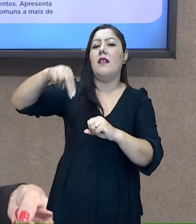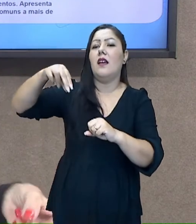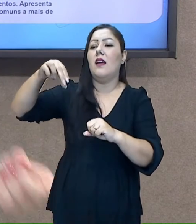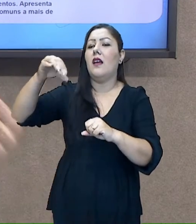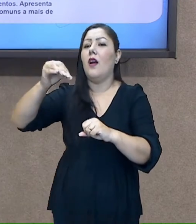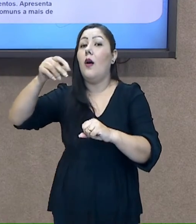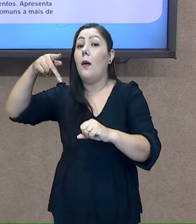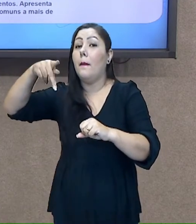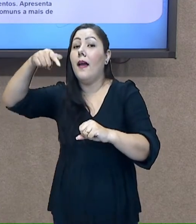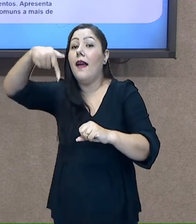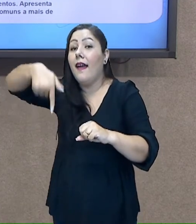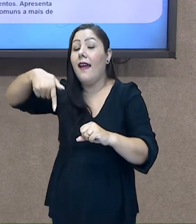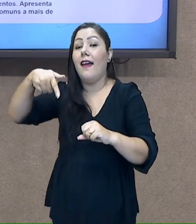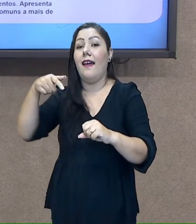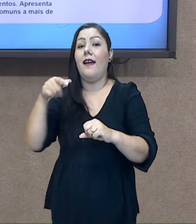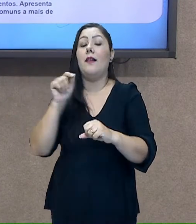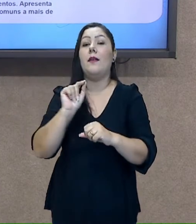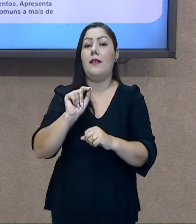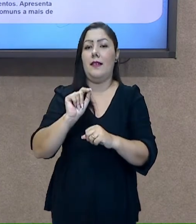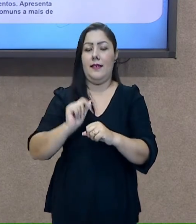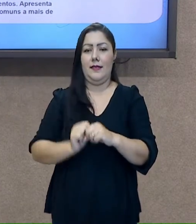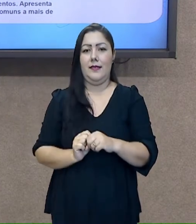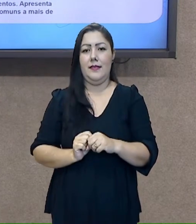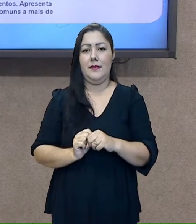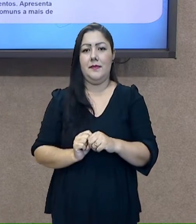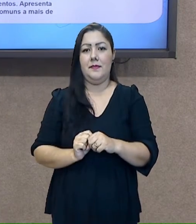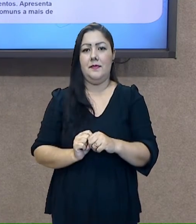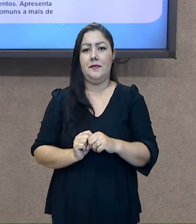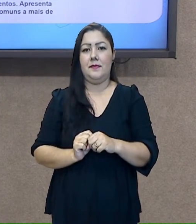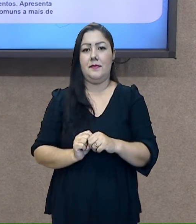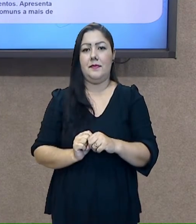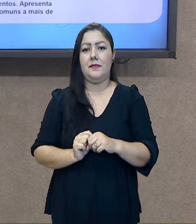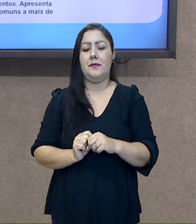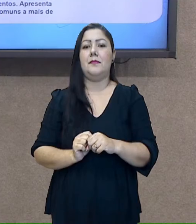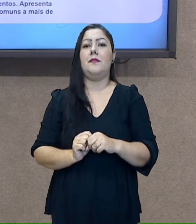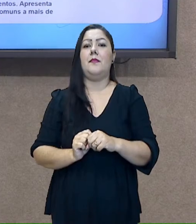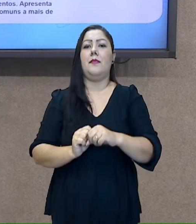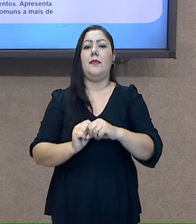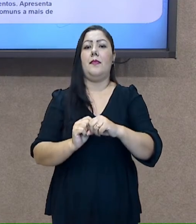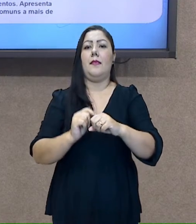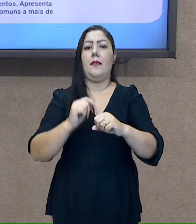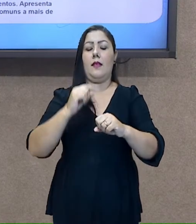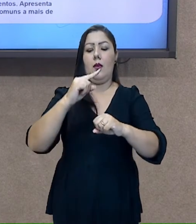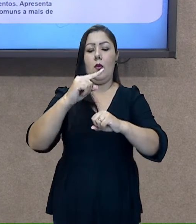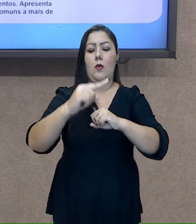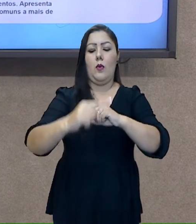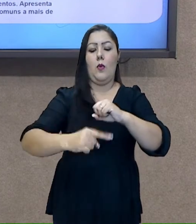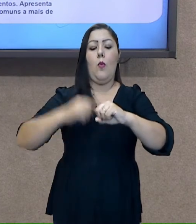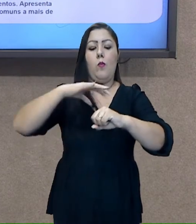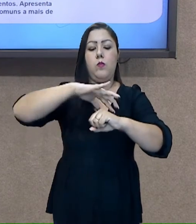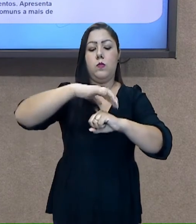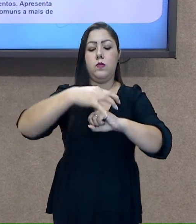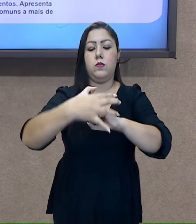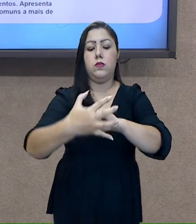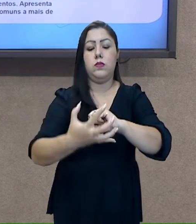KLMNOPq. Então, essa habilidade eletrônica é ter na última camada